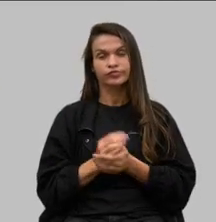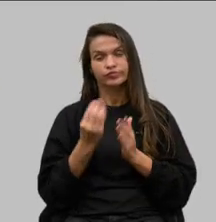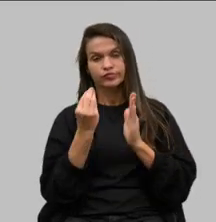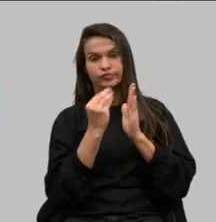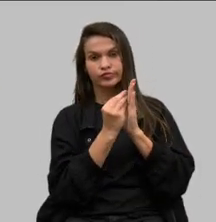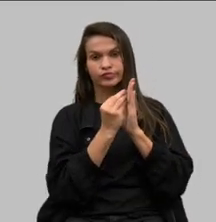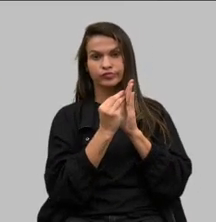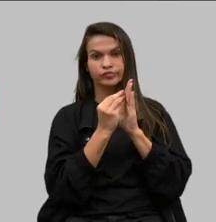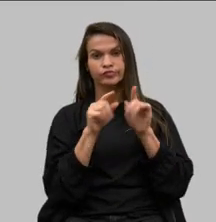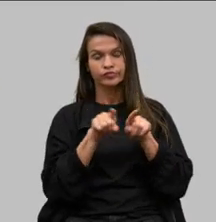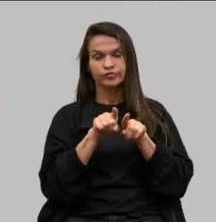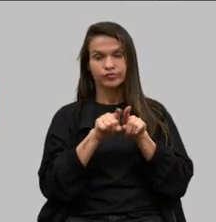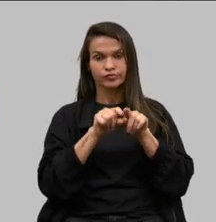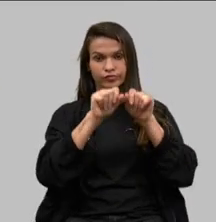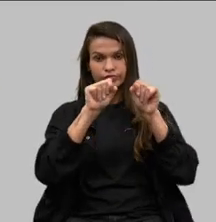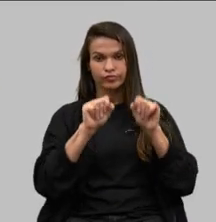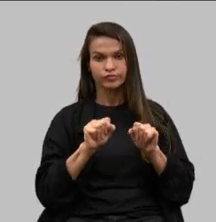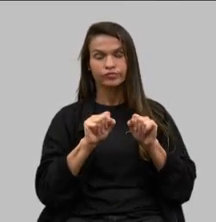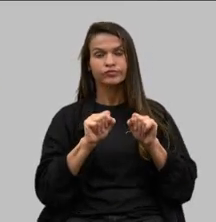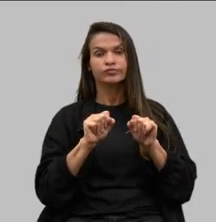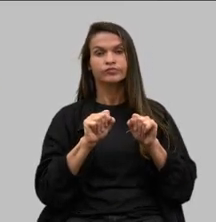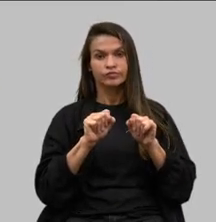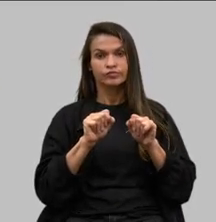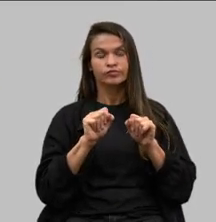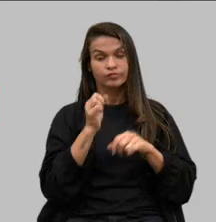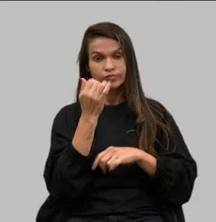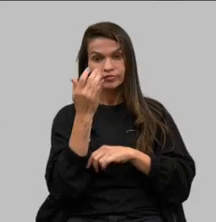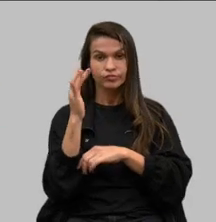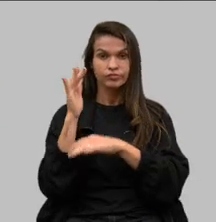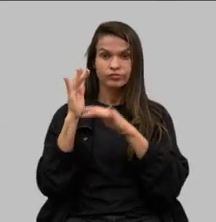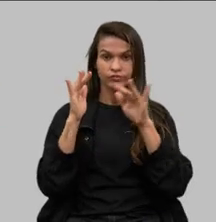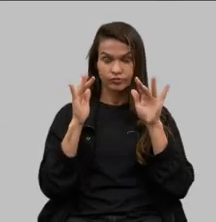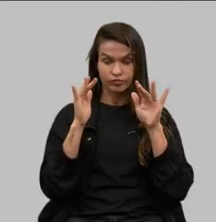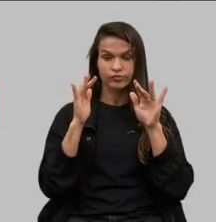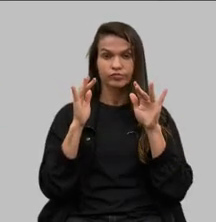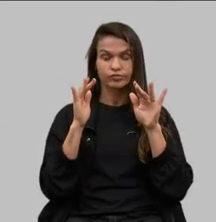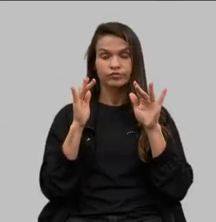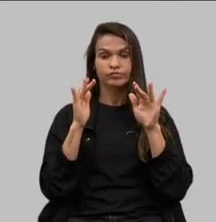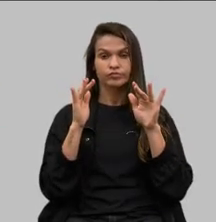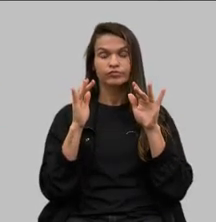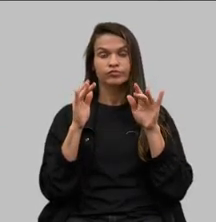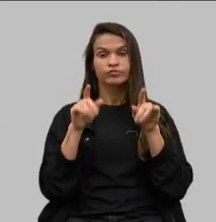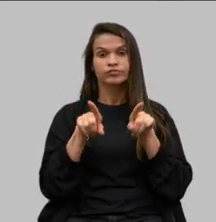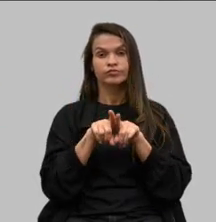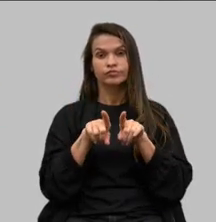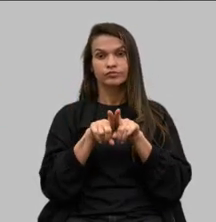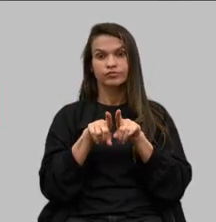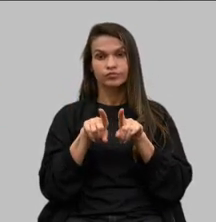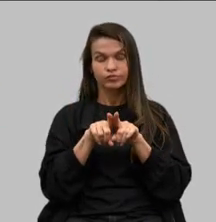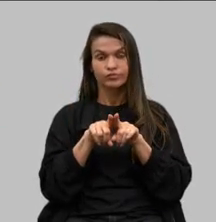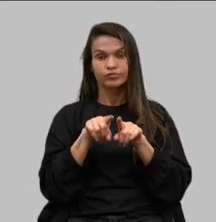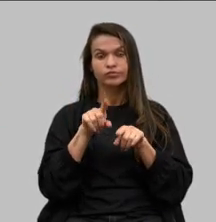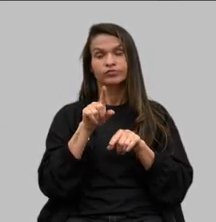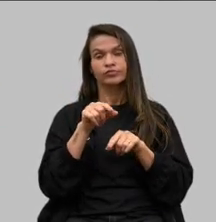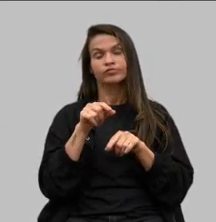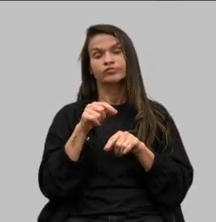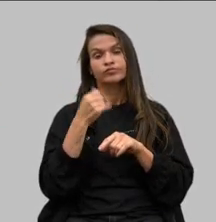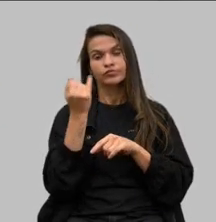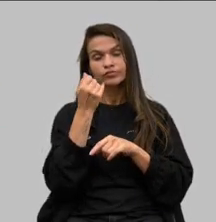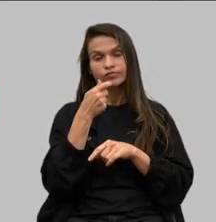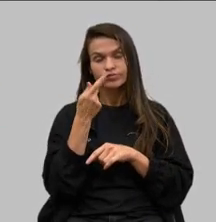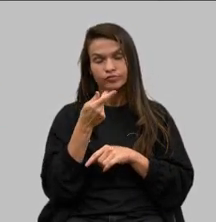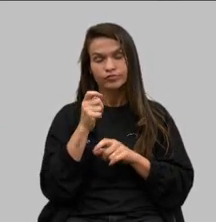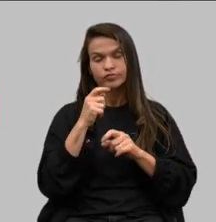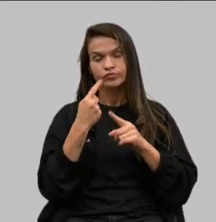ano sistema ambient de ambiente e esse é um ponto importante porque